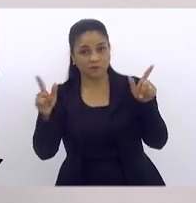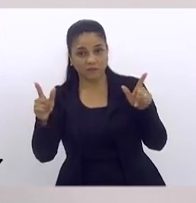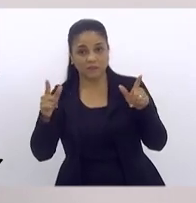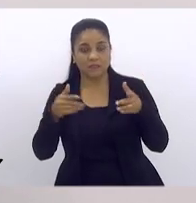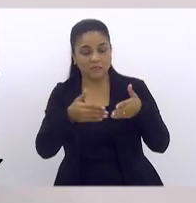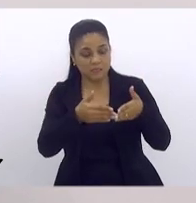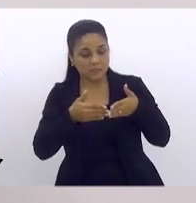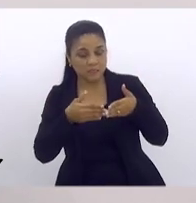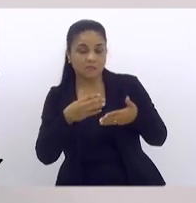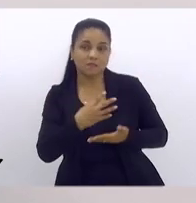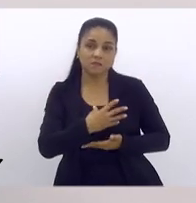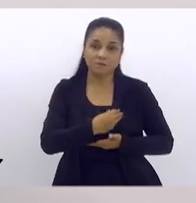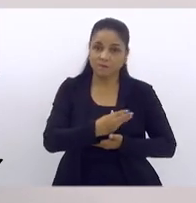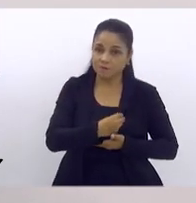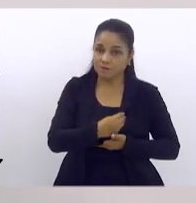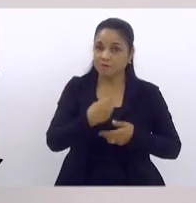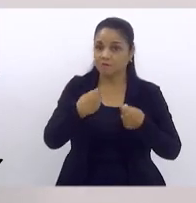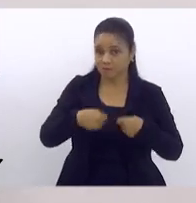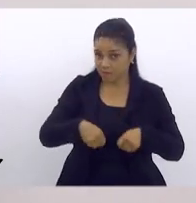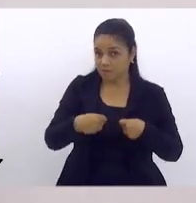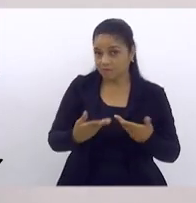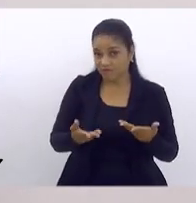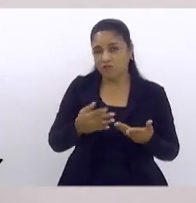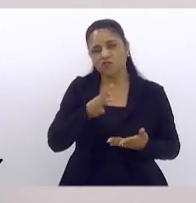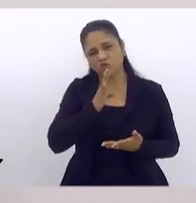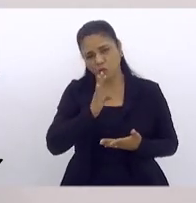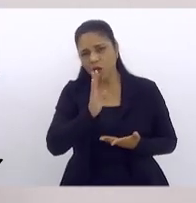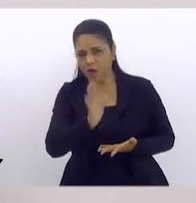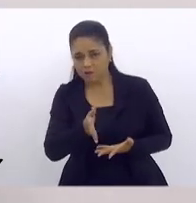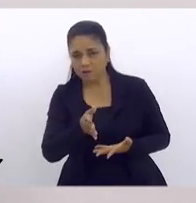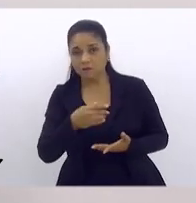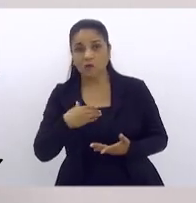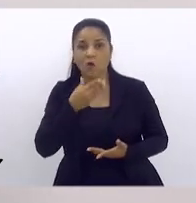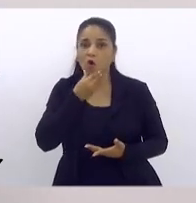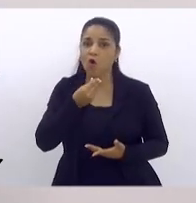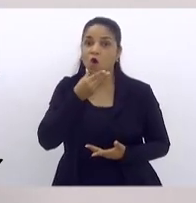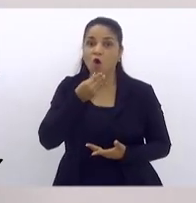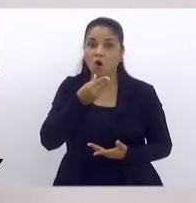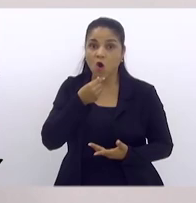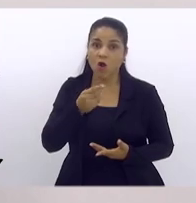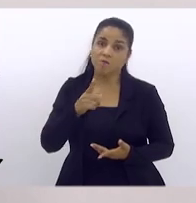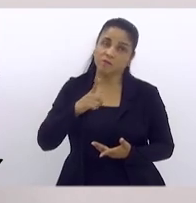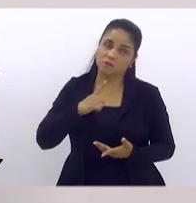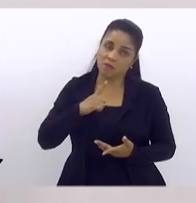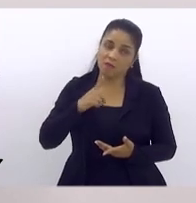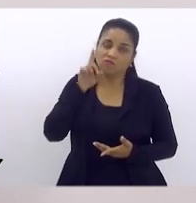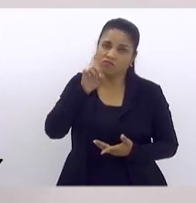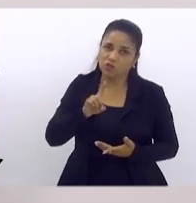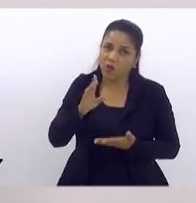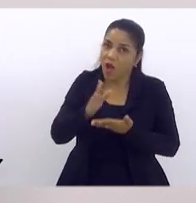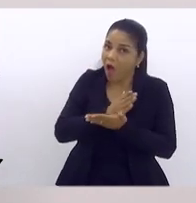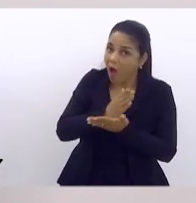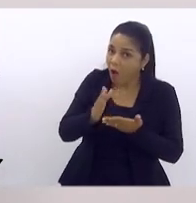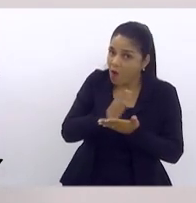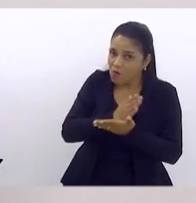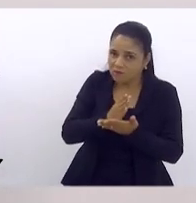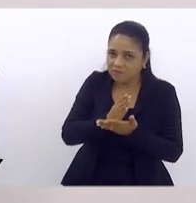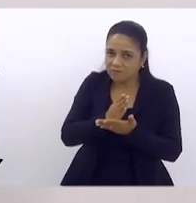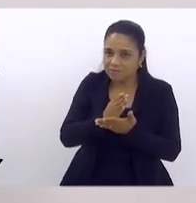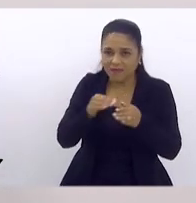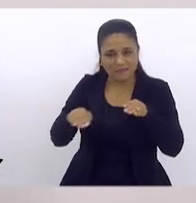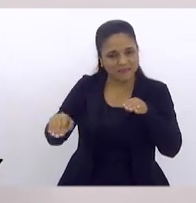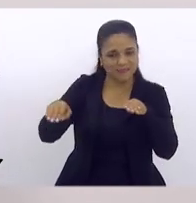tudo isso que a gente conhece que o homem até pode ter algum direito mas não na mesma